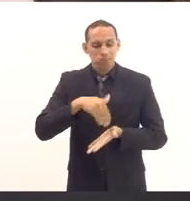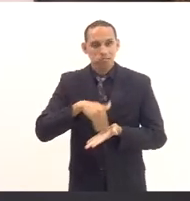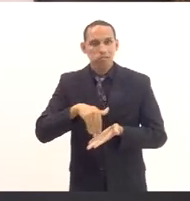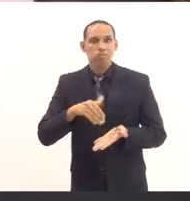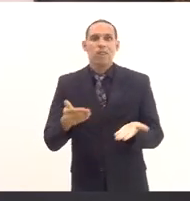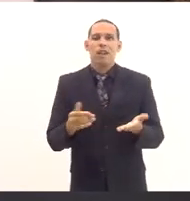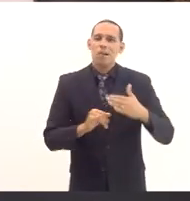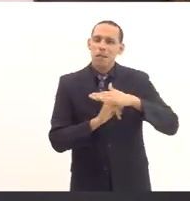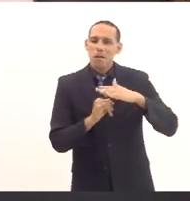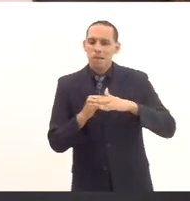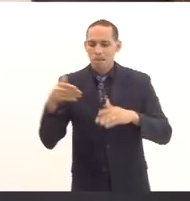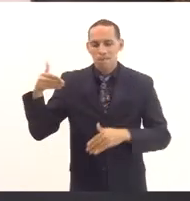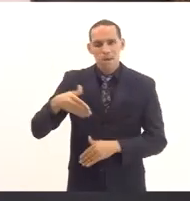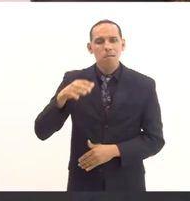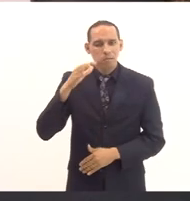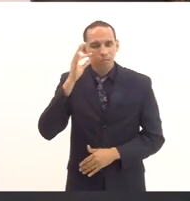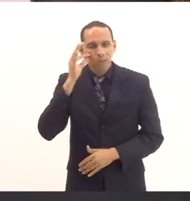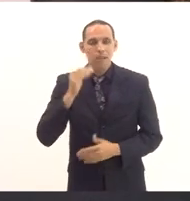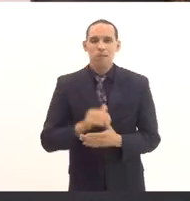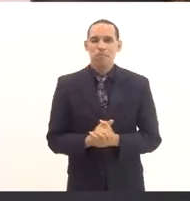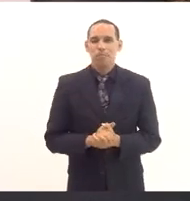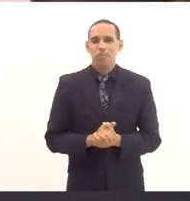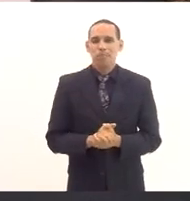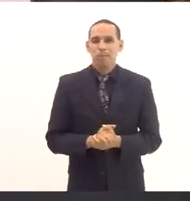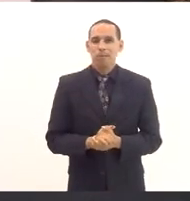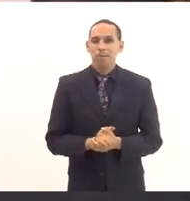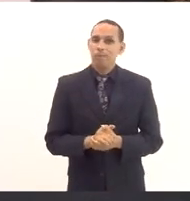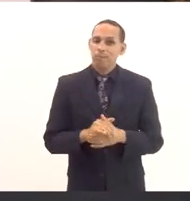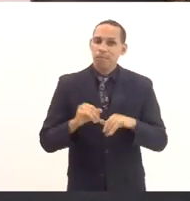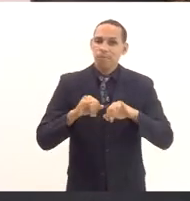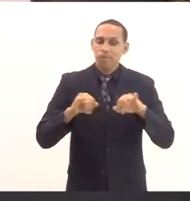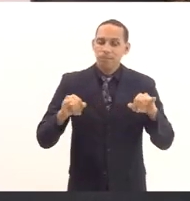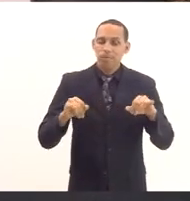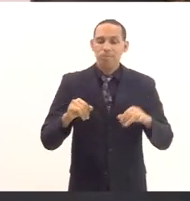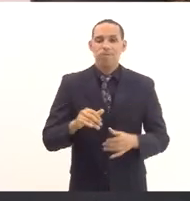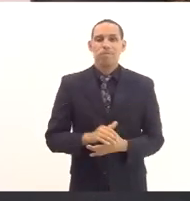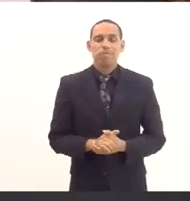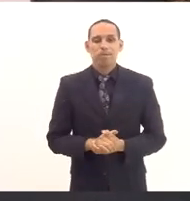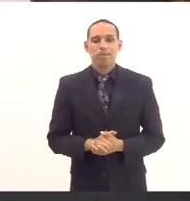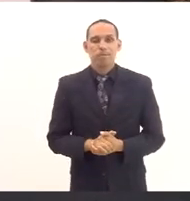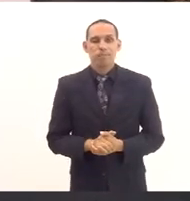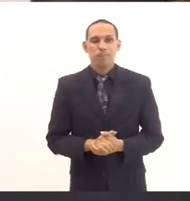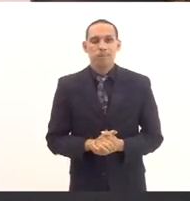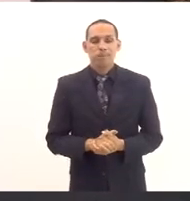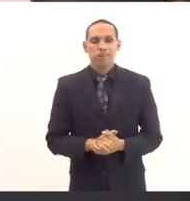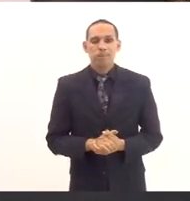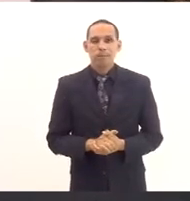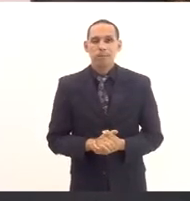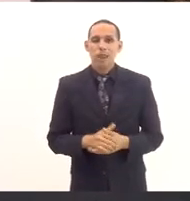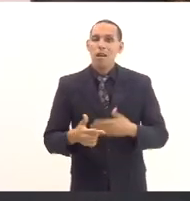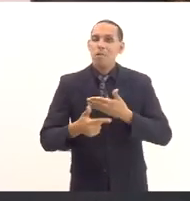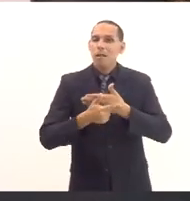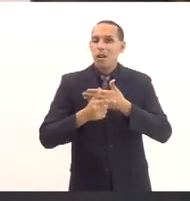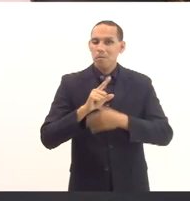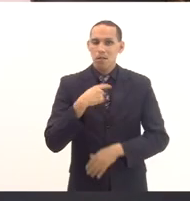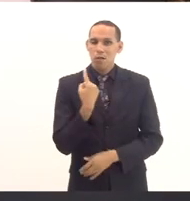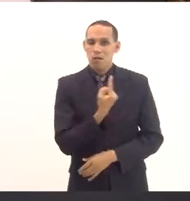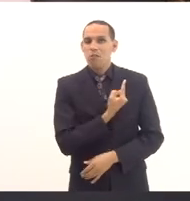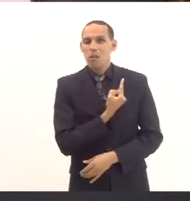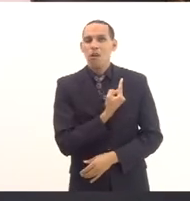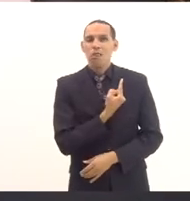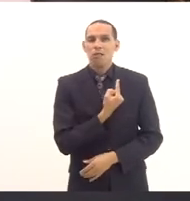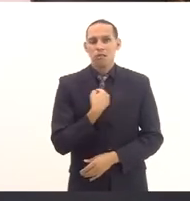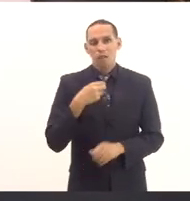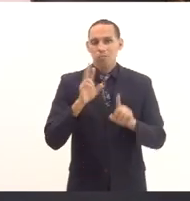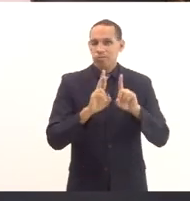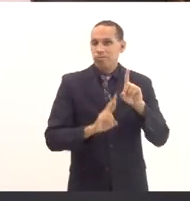anjo instituição de presente dizer presidente que é o nosso papel aqui o meu papel como